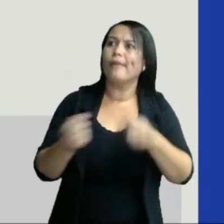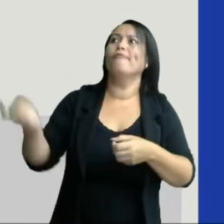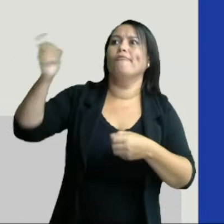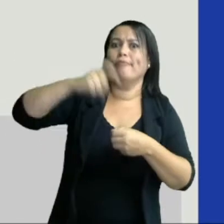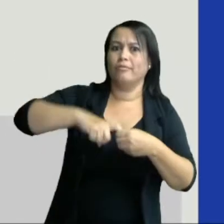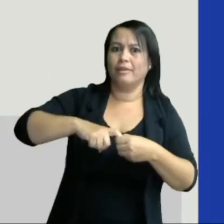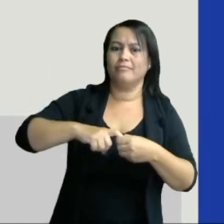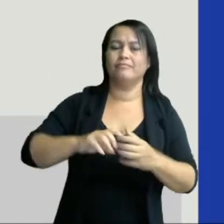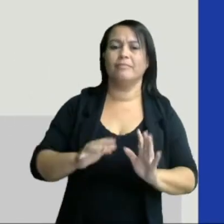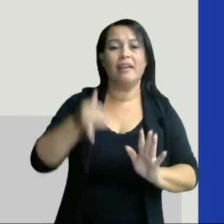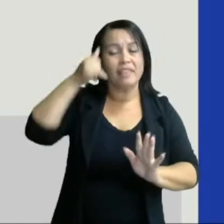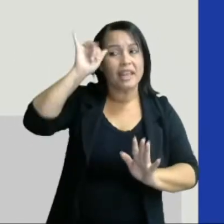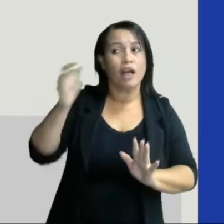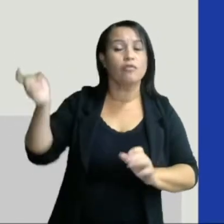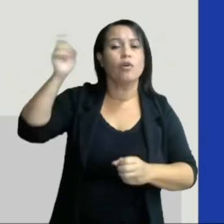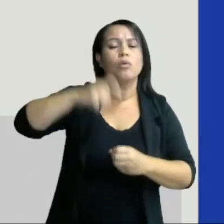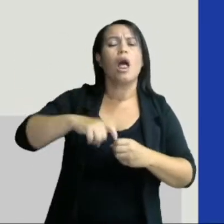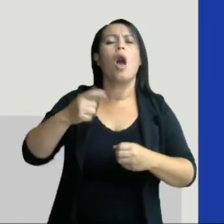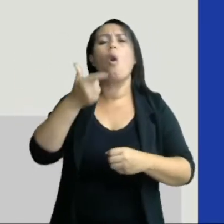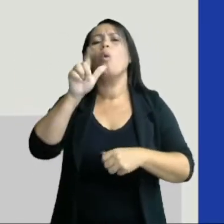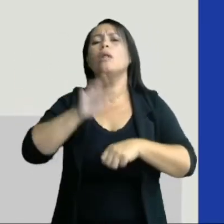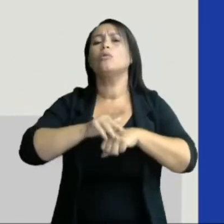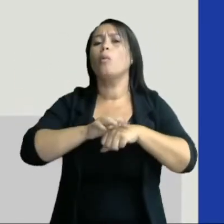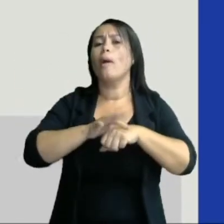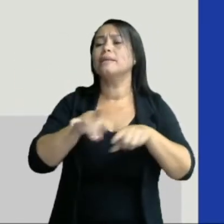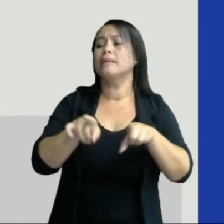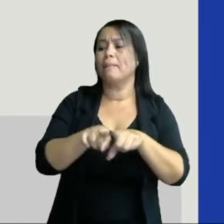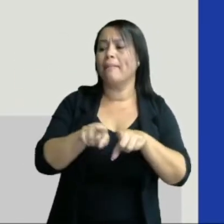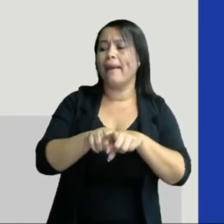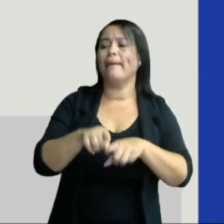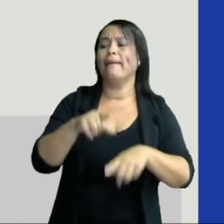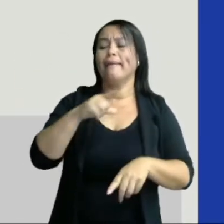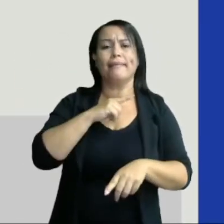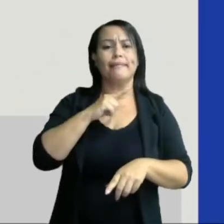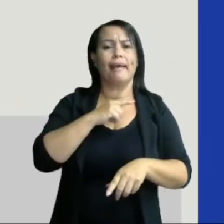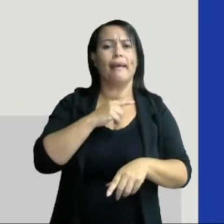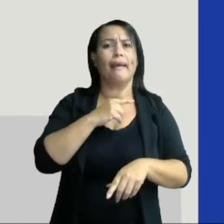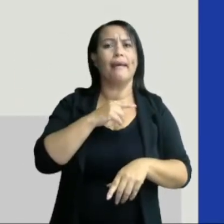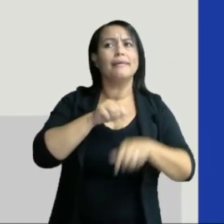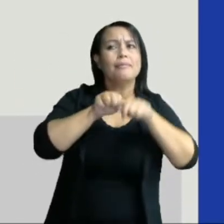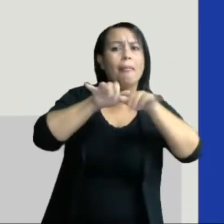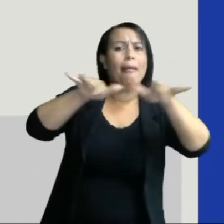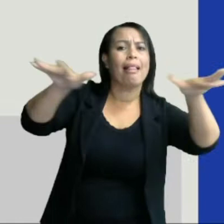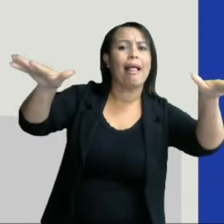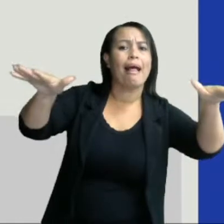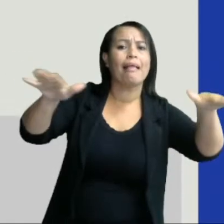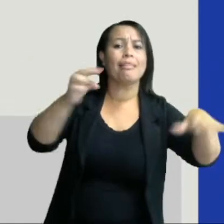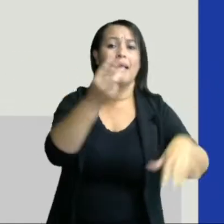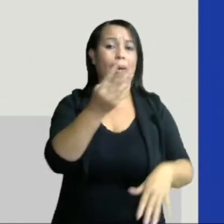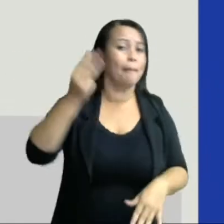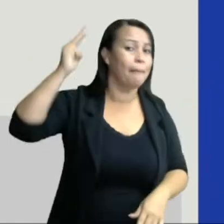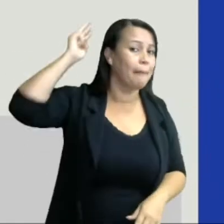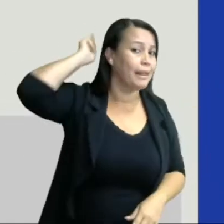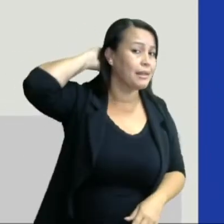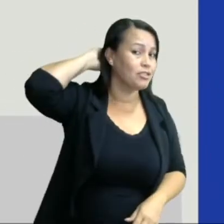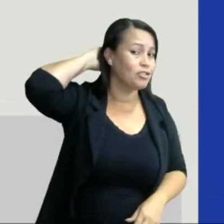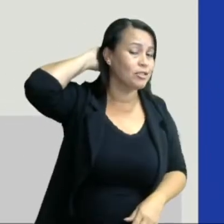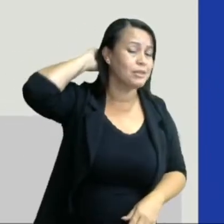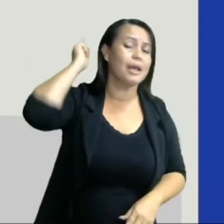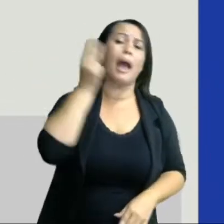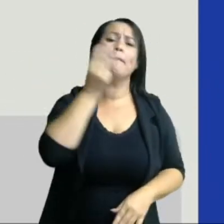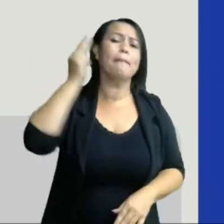tornar. Uma outra doença que também existe por aí é a chamada meningite.